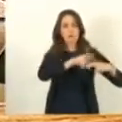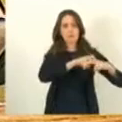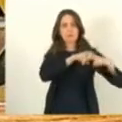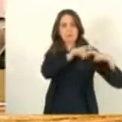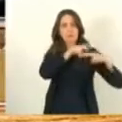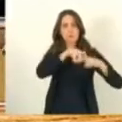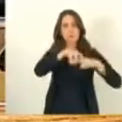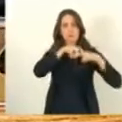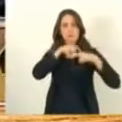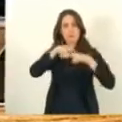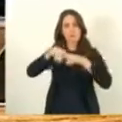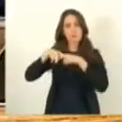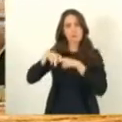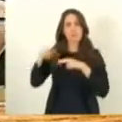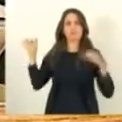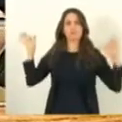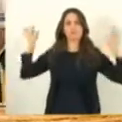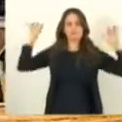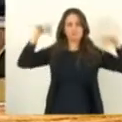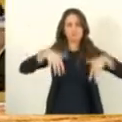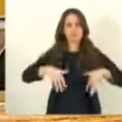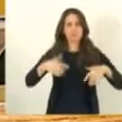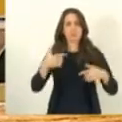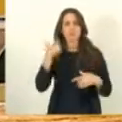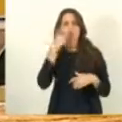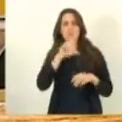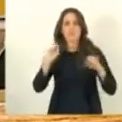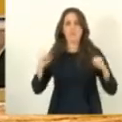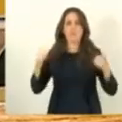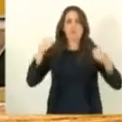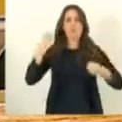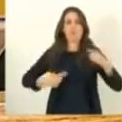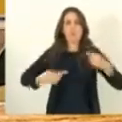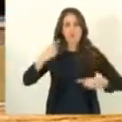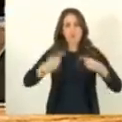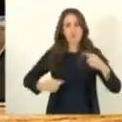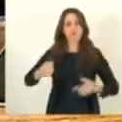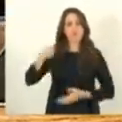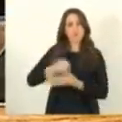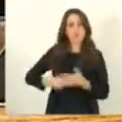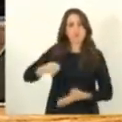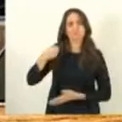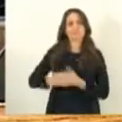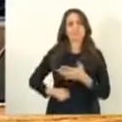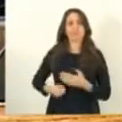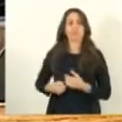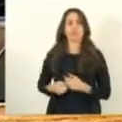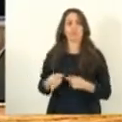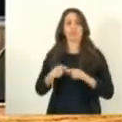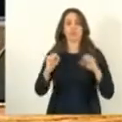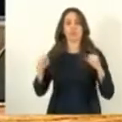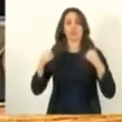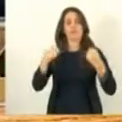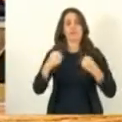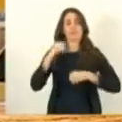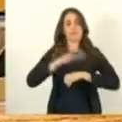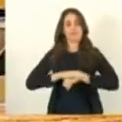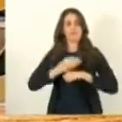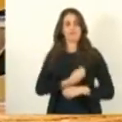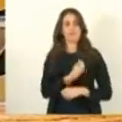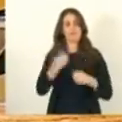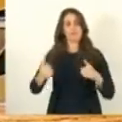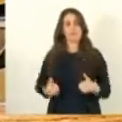de ter uma condição de defesa. Isso é uma condição de defesa, qualidade de